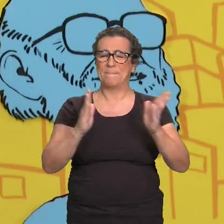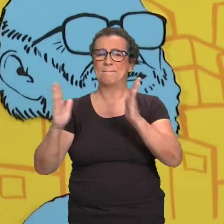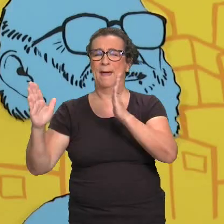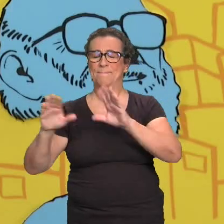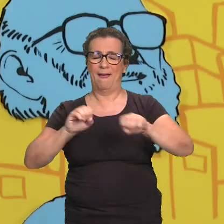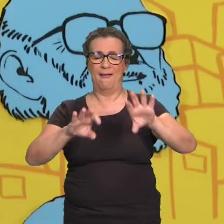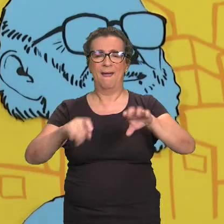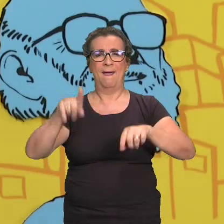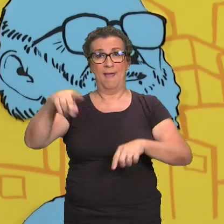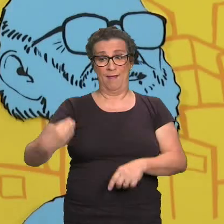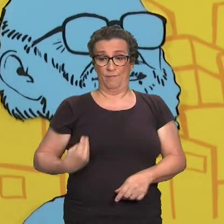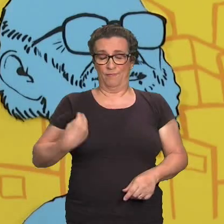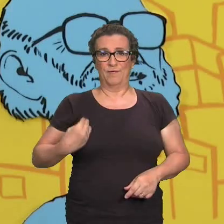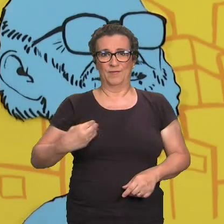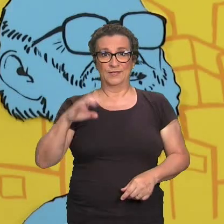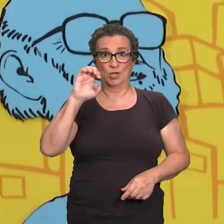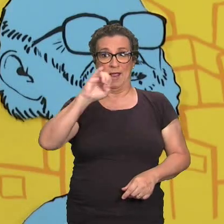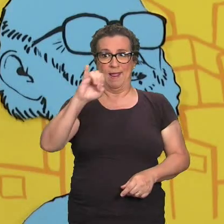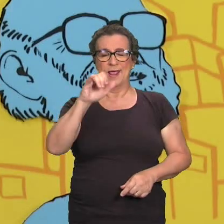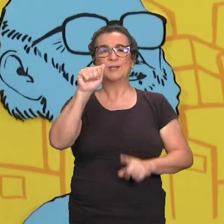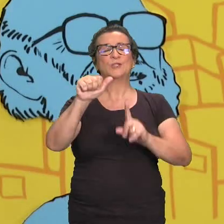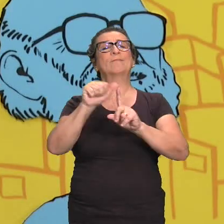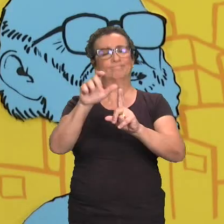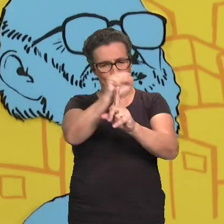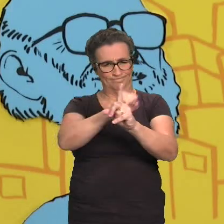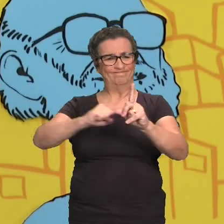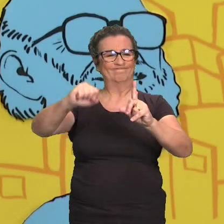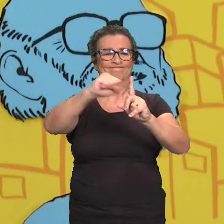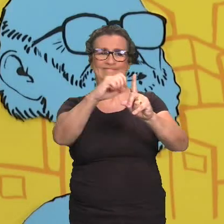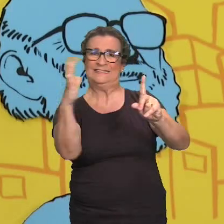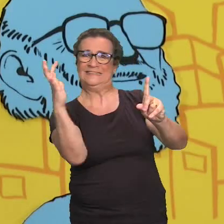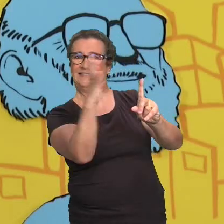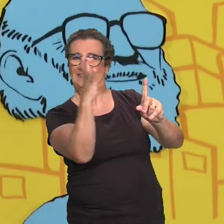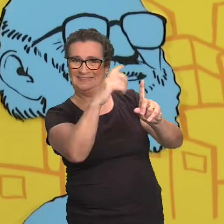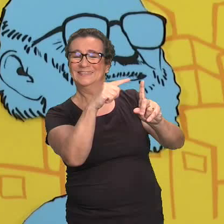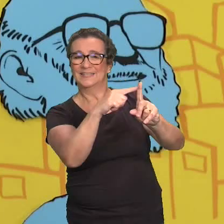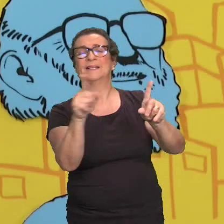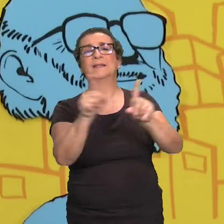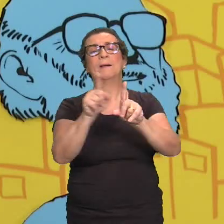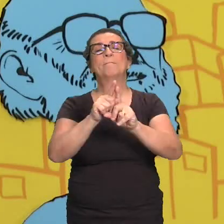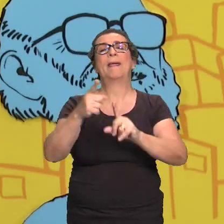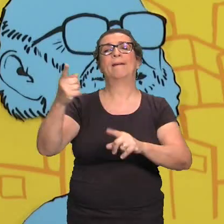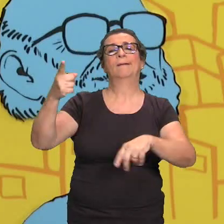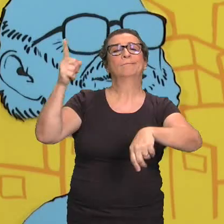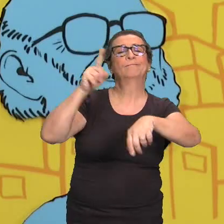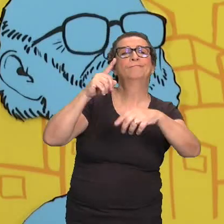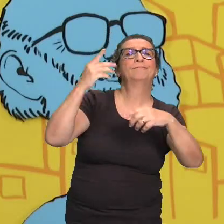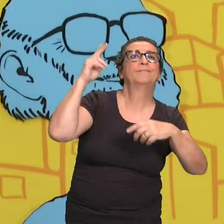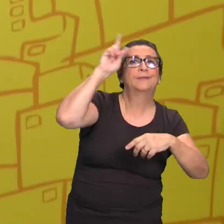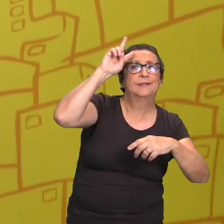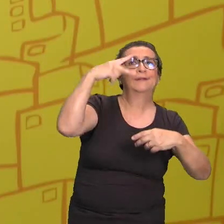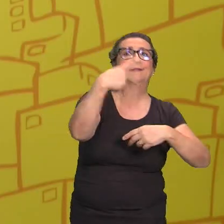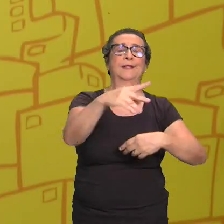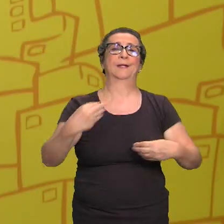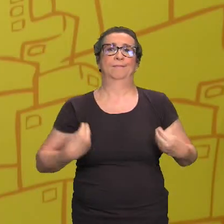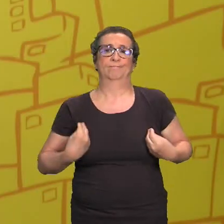na EJA passam pela faceta social e se relacionam com o seu tempo, sua história e